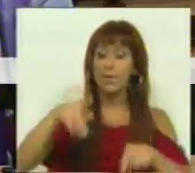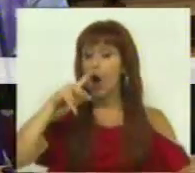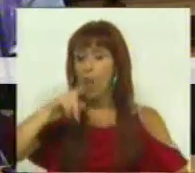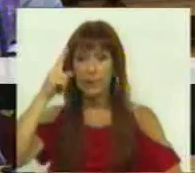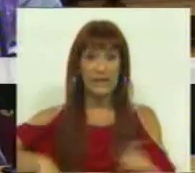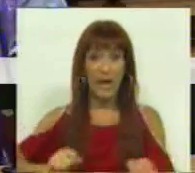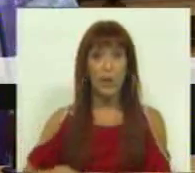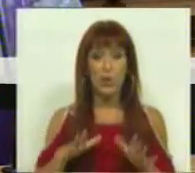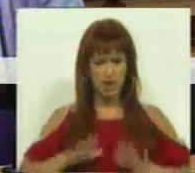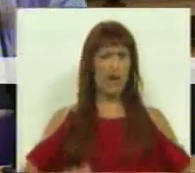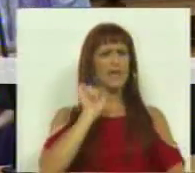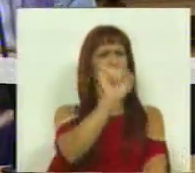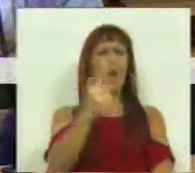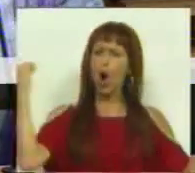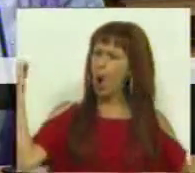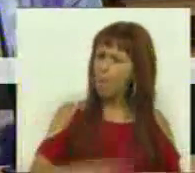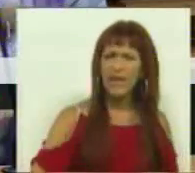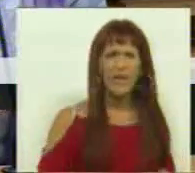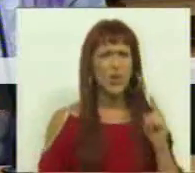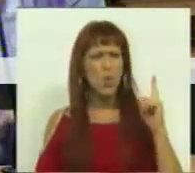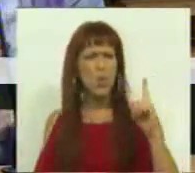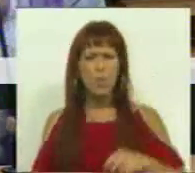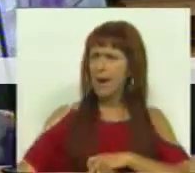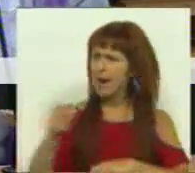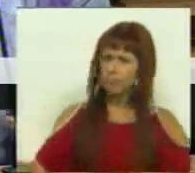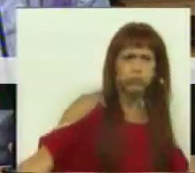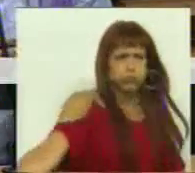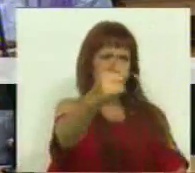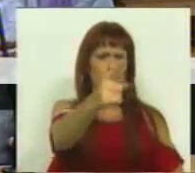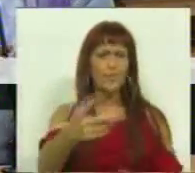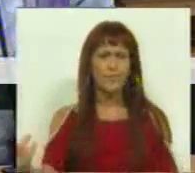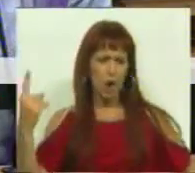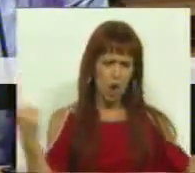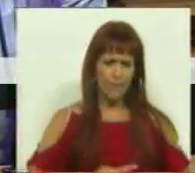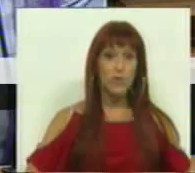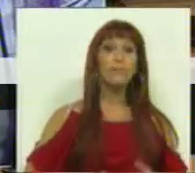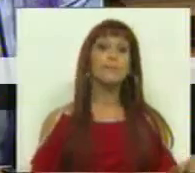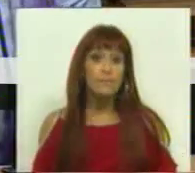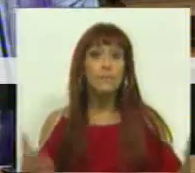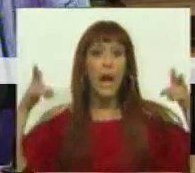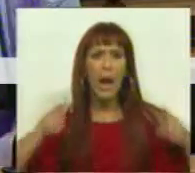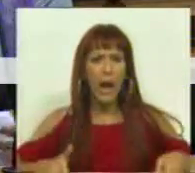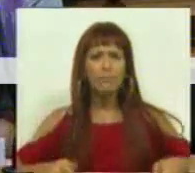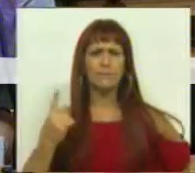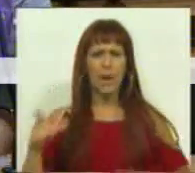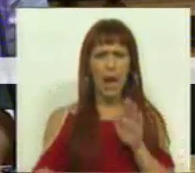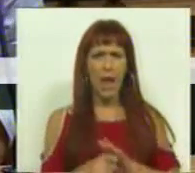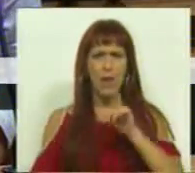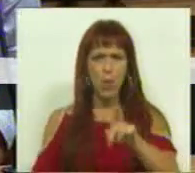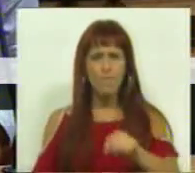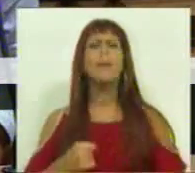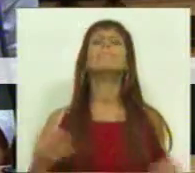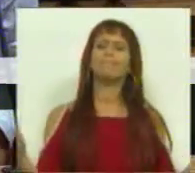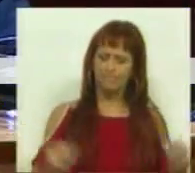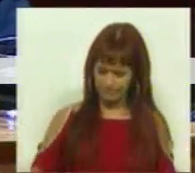para metade o seu descanso, obriga a uma mobilidade forçada. E, portanto, esta é uma lei que,